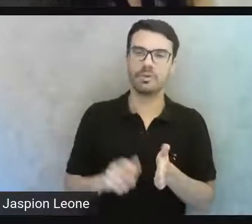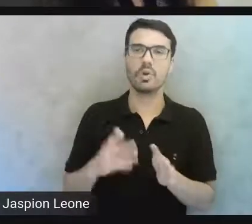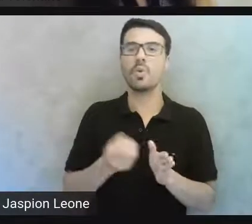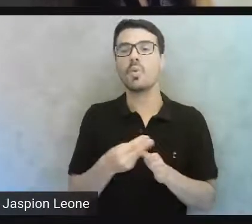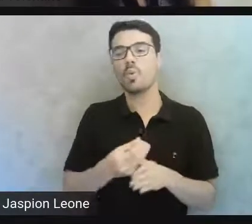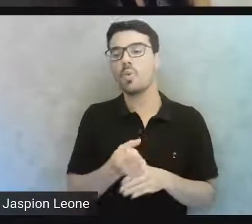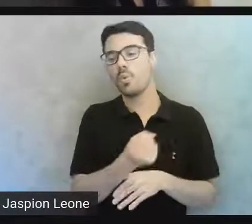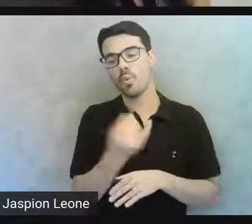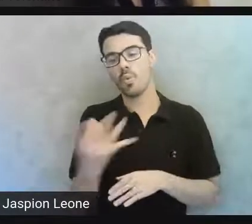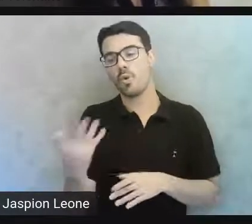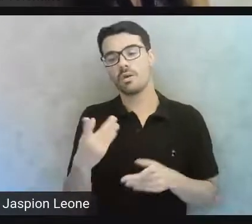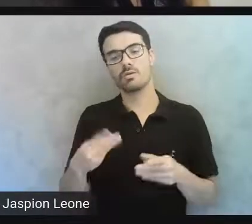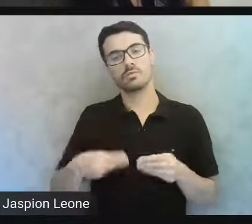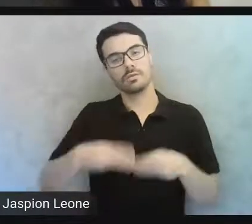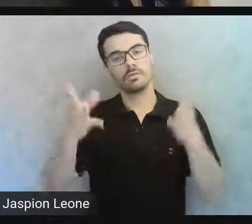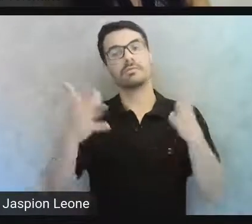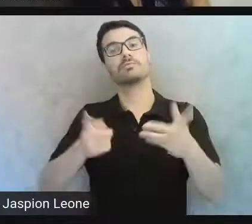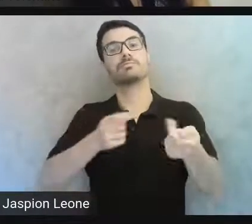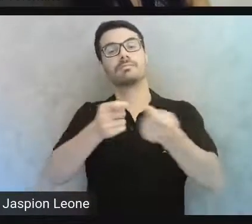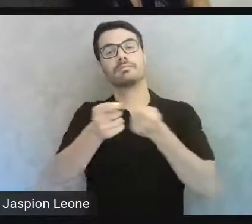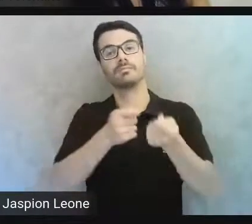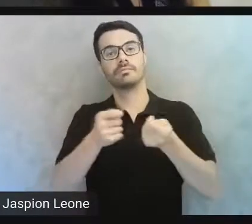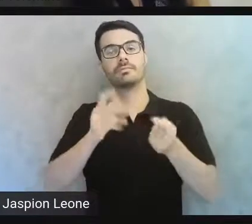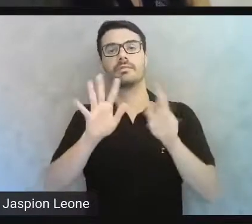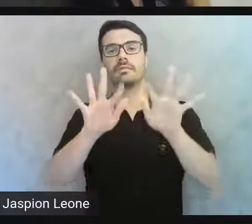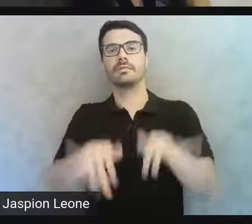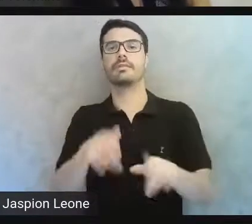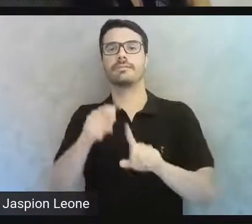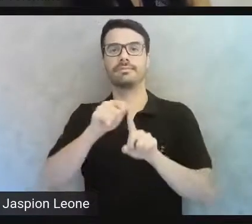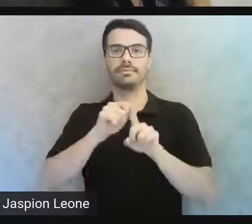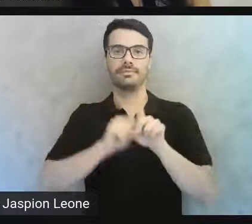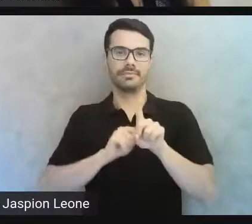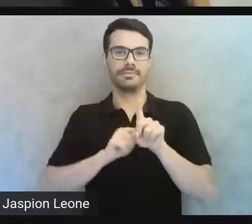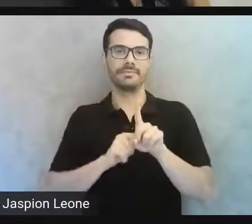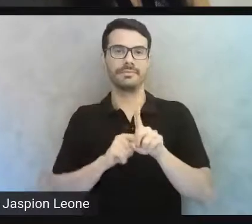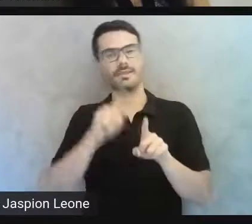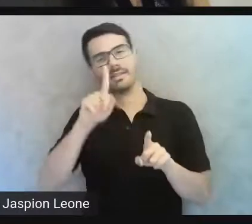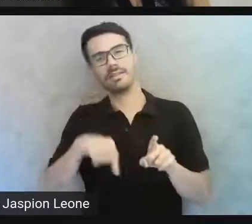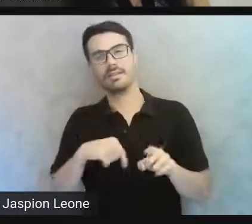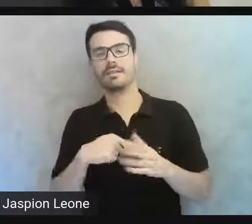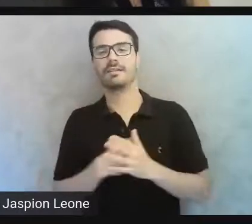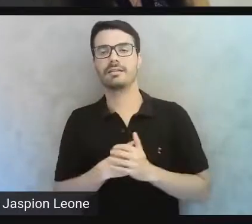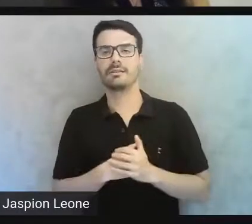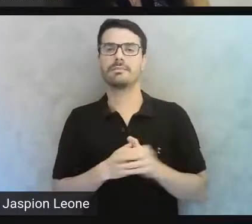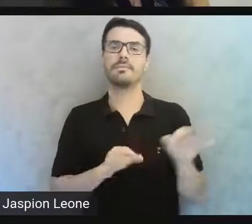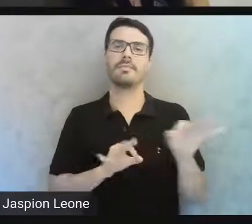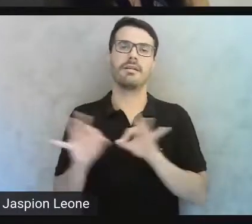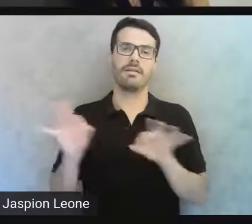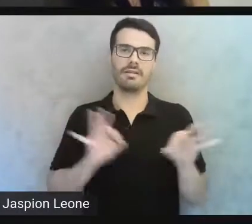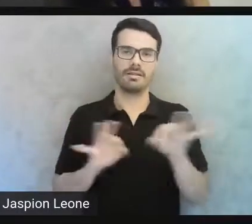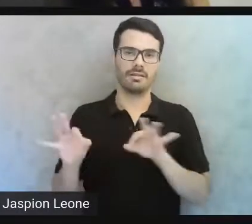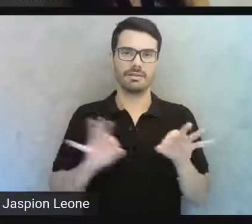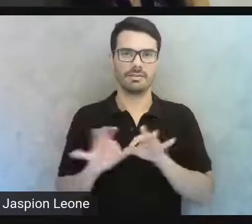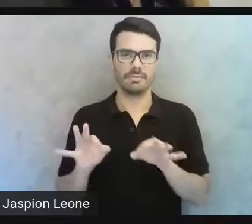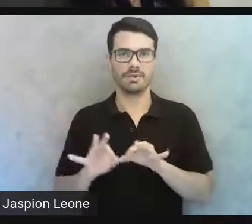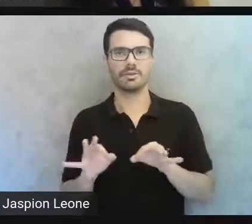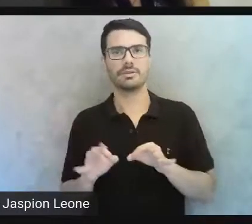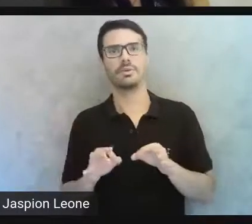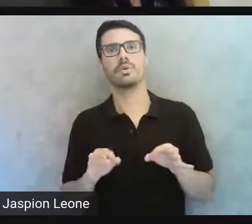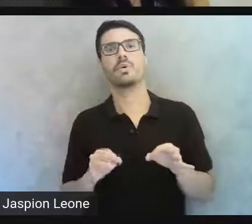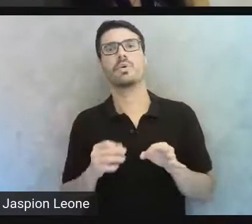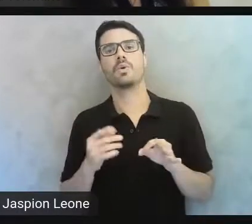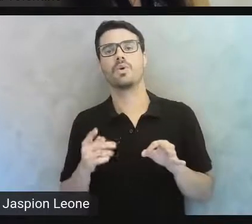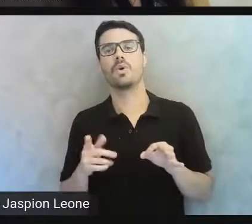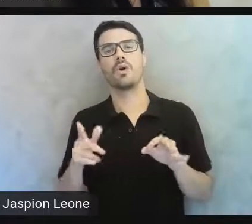um controle aí no final do mês. Então, eu acho que de ferramenta seria isso, Clarissa, né? Planejamento, o orçamento familiar com o